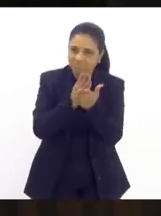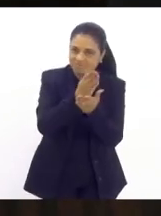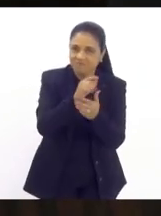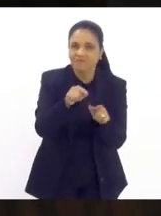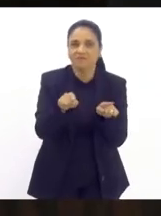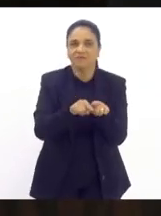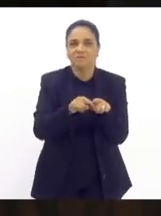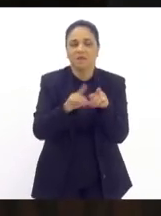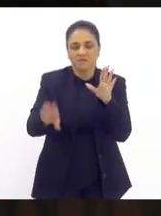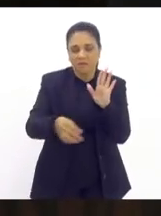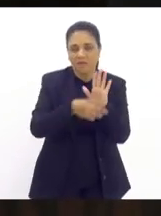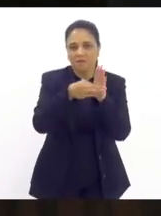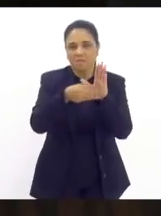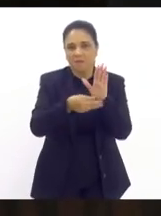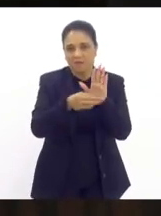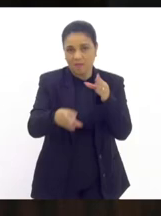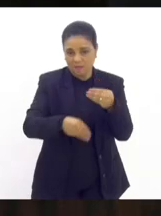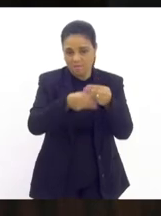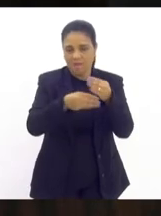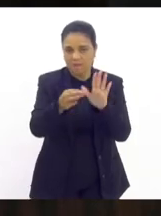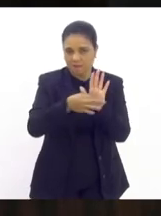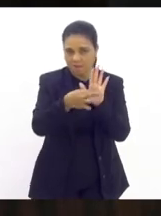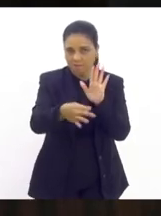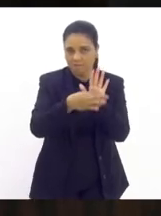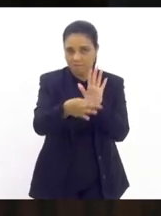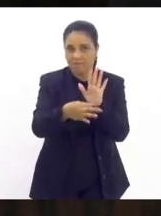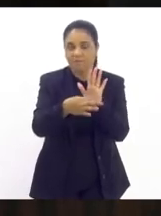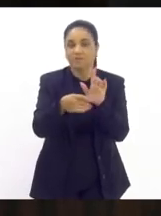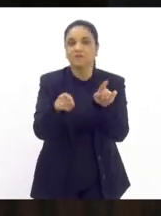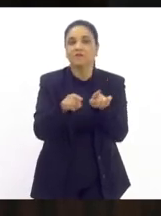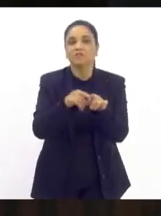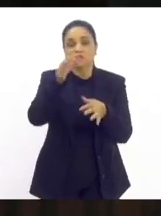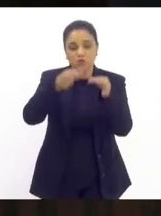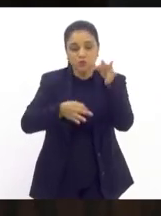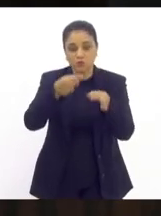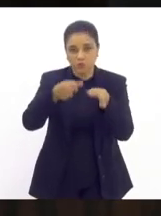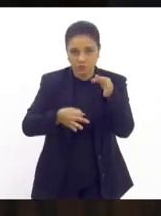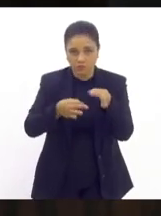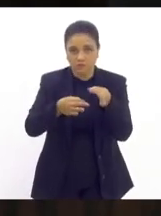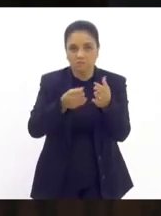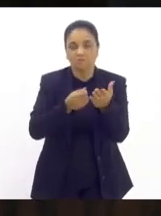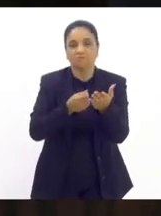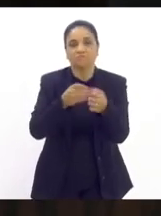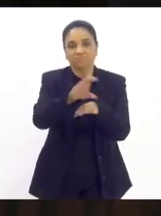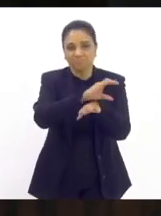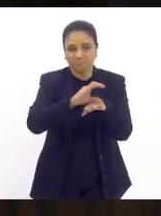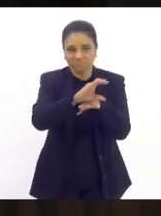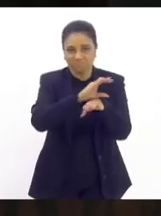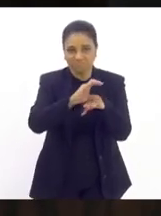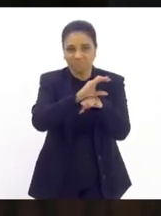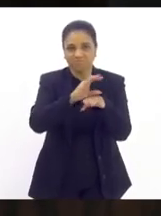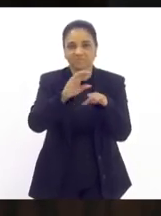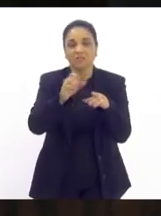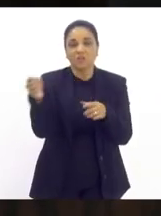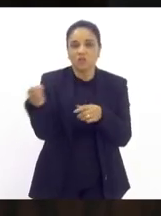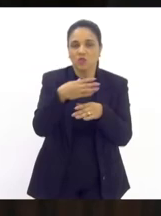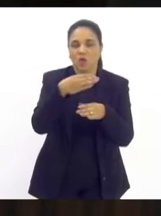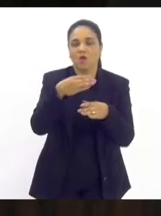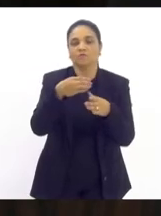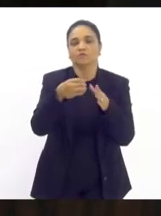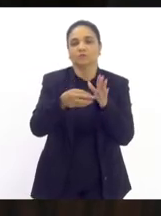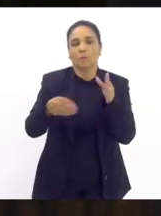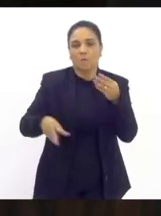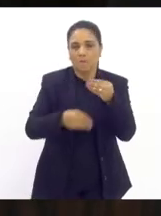com as emendas da comissão de constituição e justiça novos pareceres a emenda de plenário